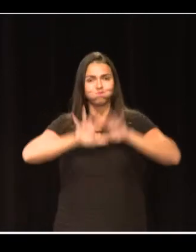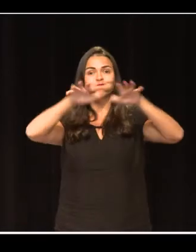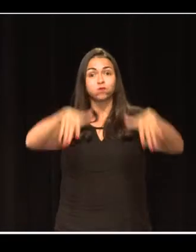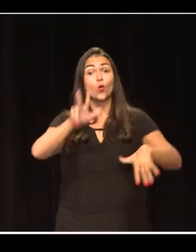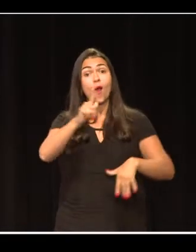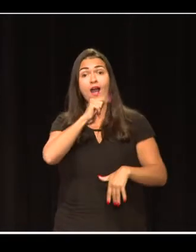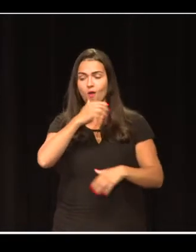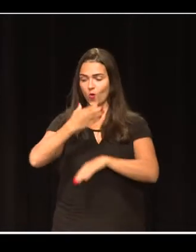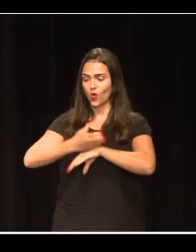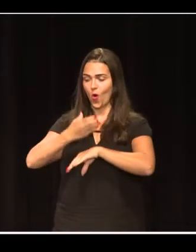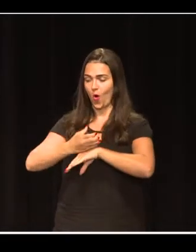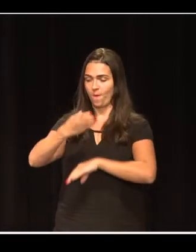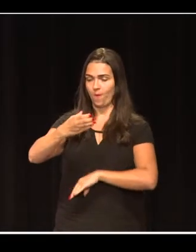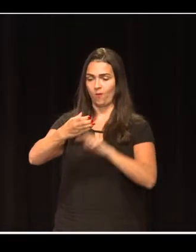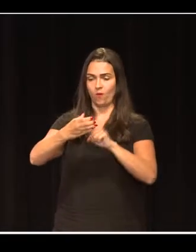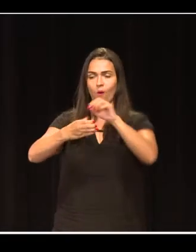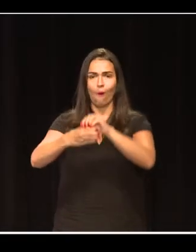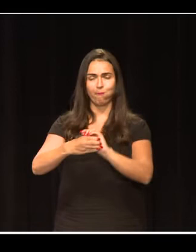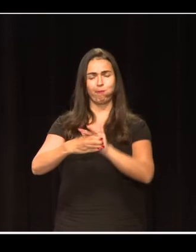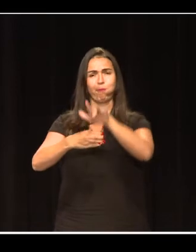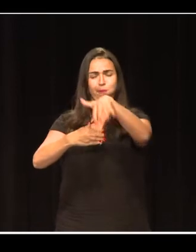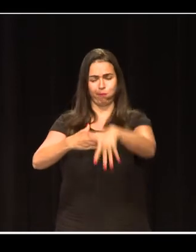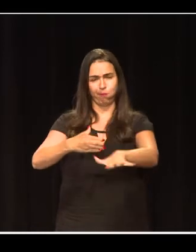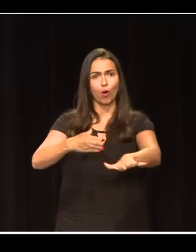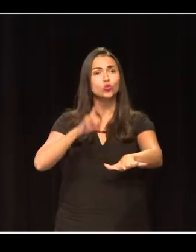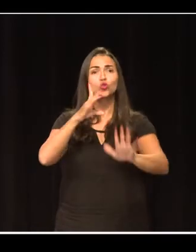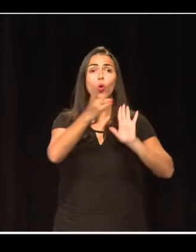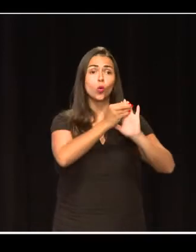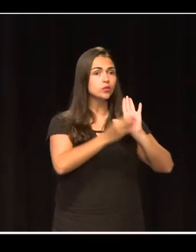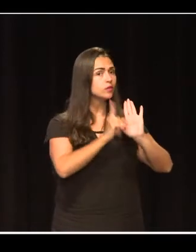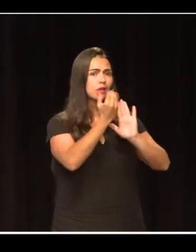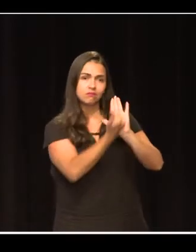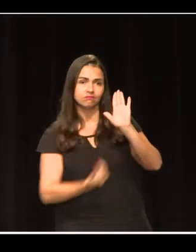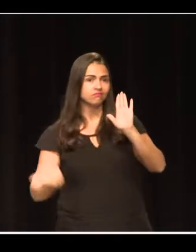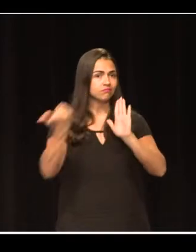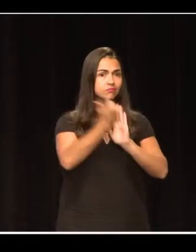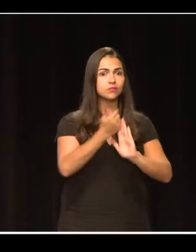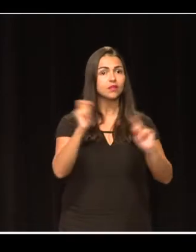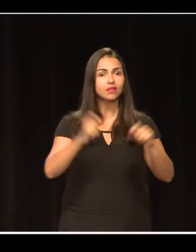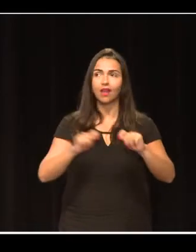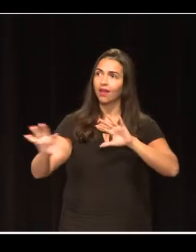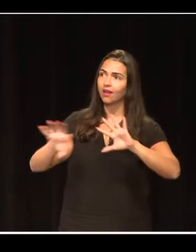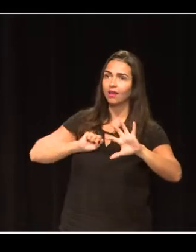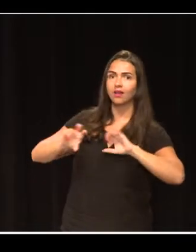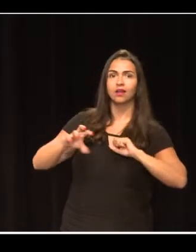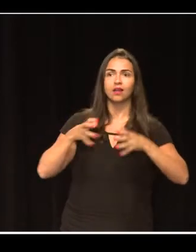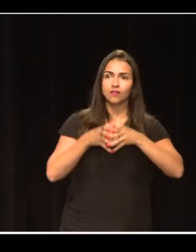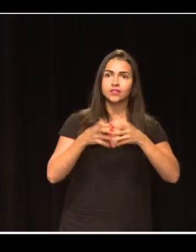d'água transbordando, porque é para além da questão do conteúdo, é poder vivenciar questões que nos tornam humano,